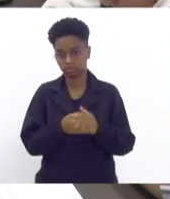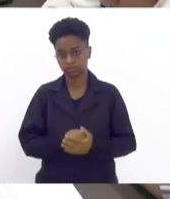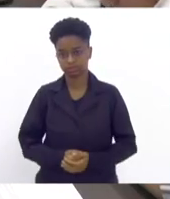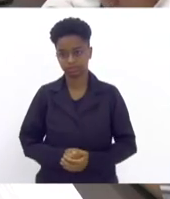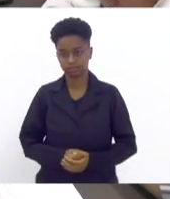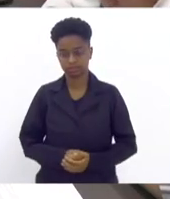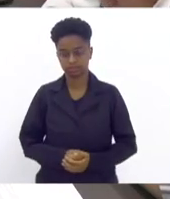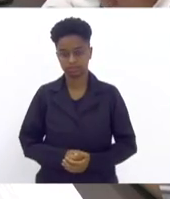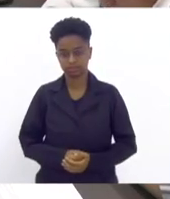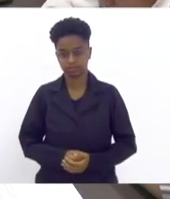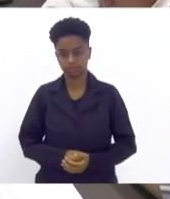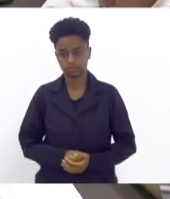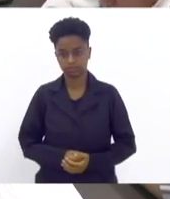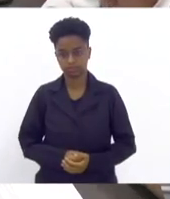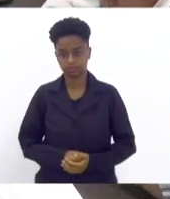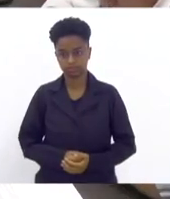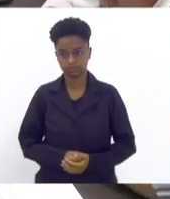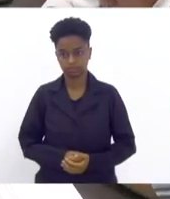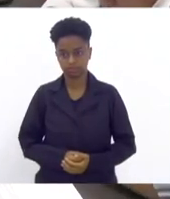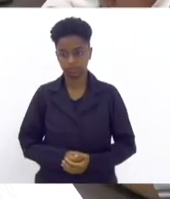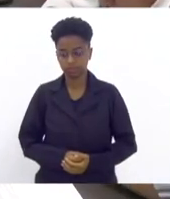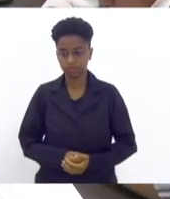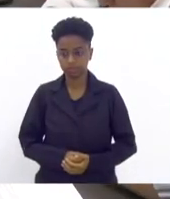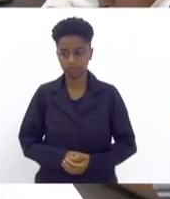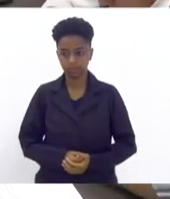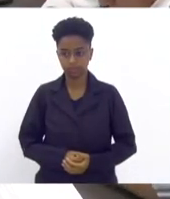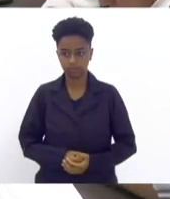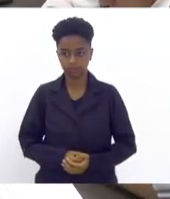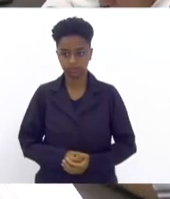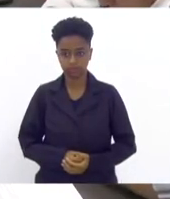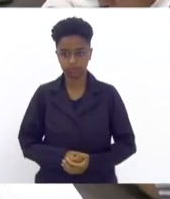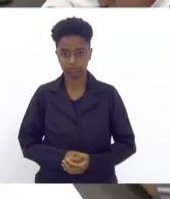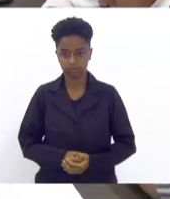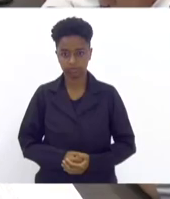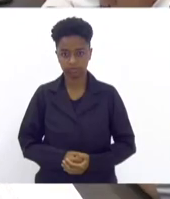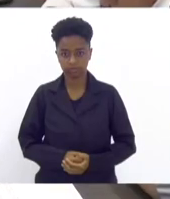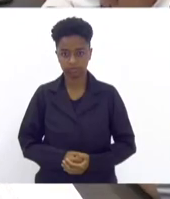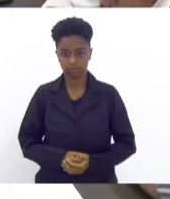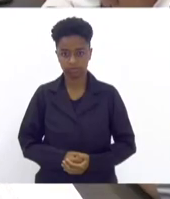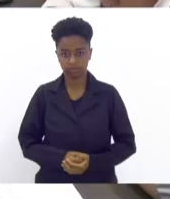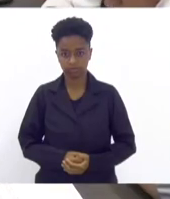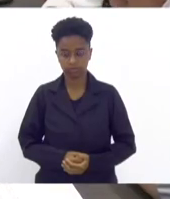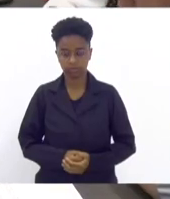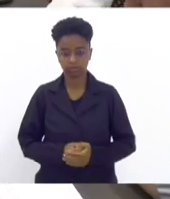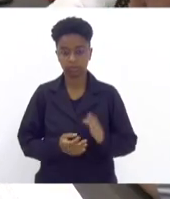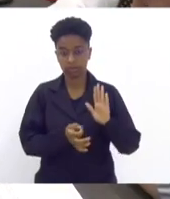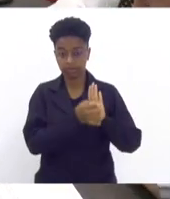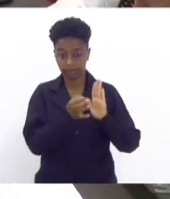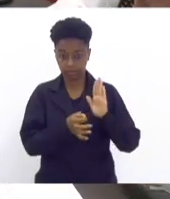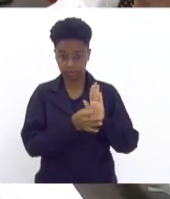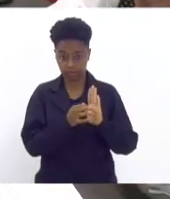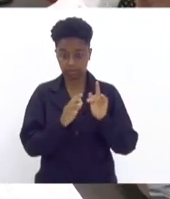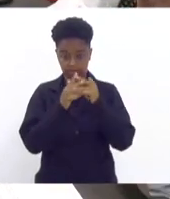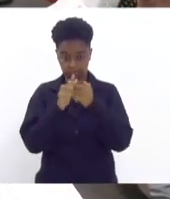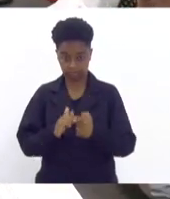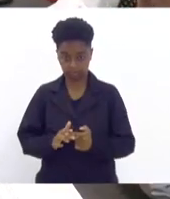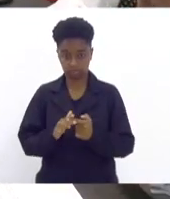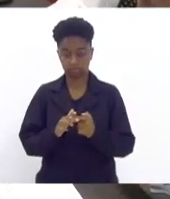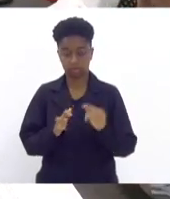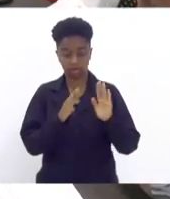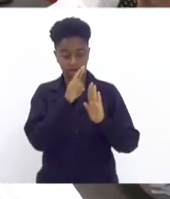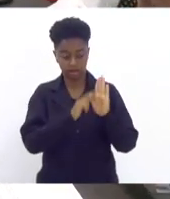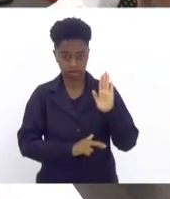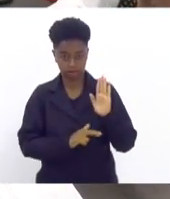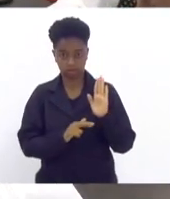Quando eu proferi o parecer, o projeto ainda estava arquivado. Perfeito. O parecer retificado do relator